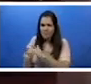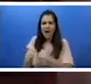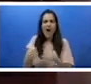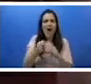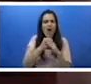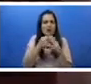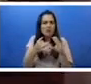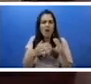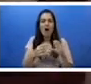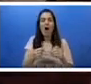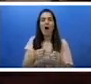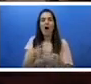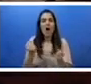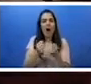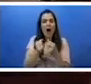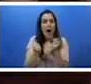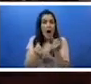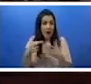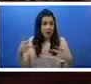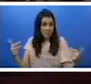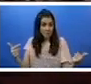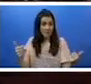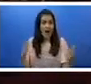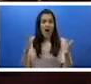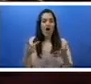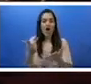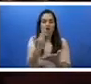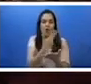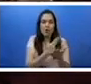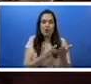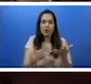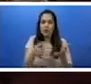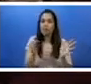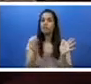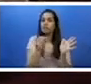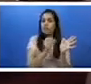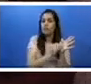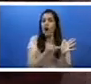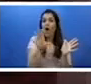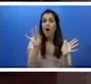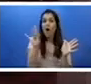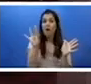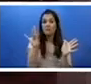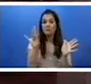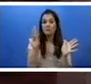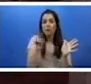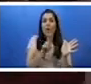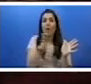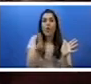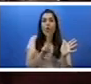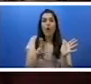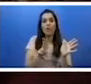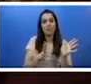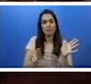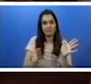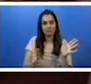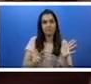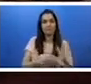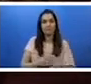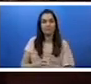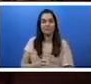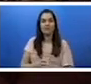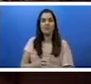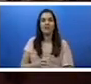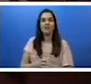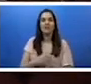transporte. Recorte as figuras do anexo, nós já recortamos, e colha junte ao nome de cada transporte. E